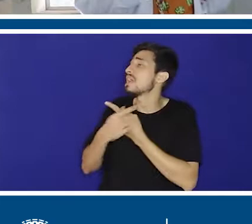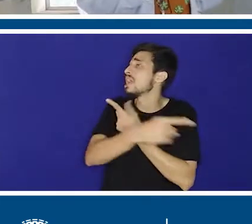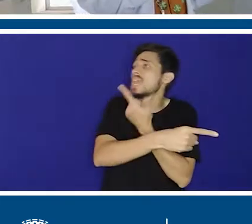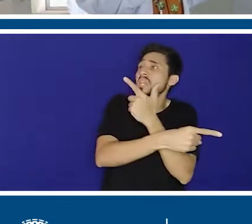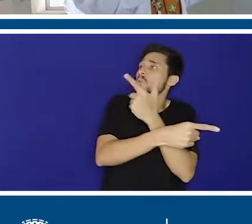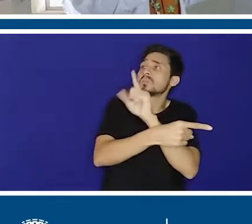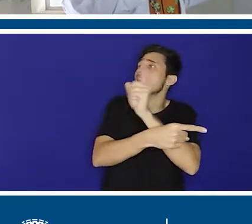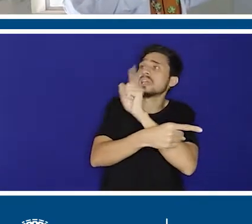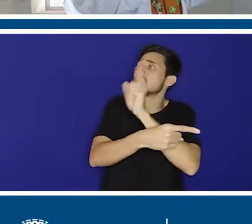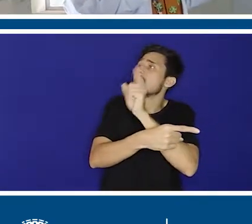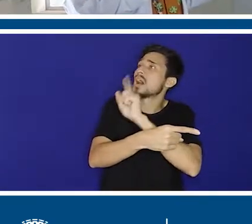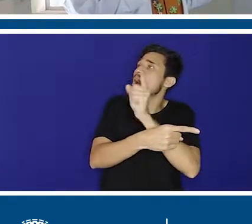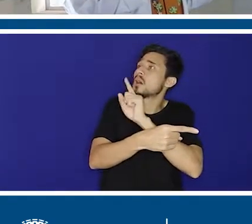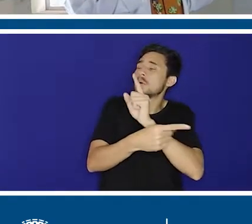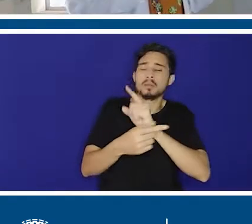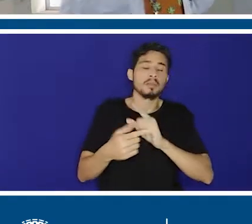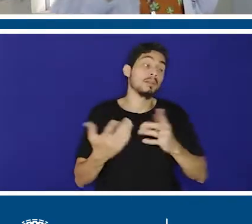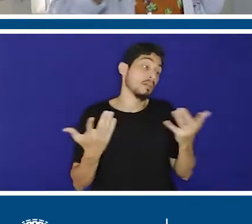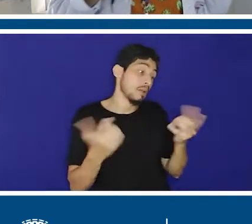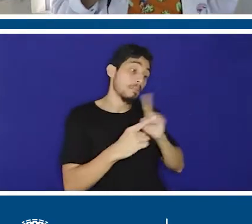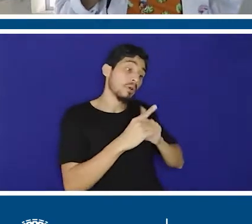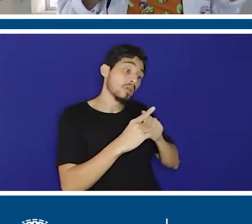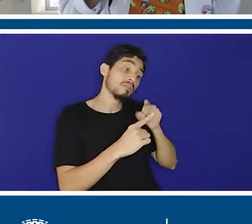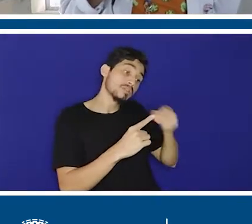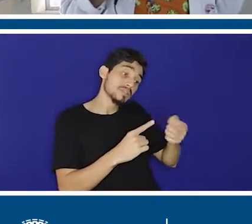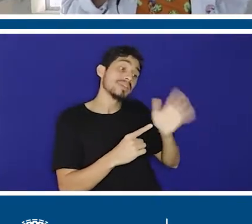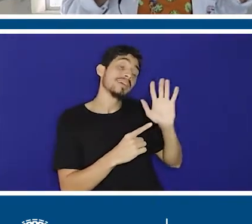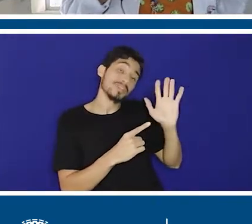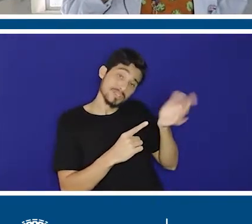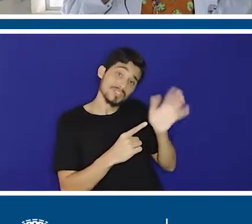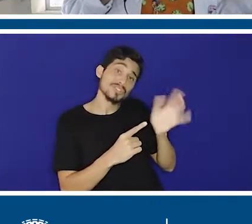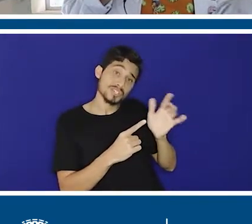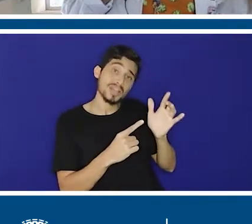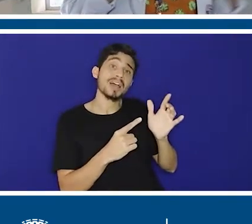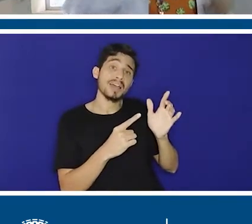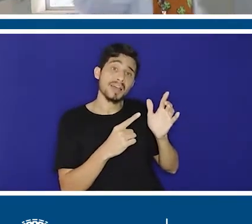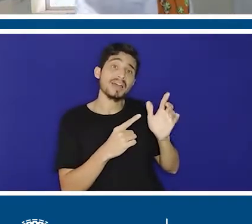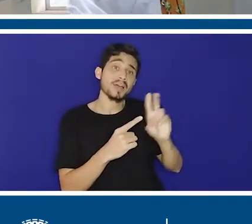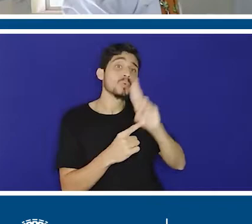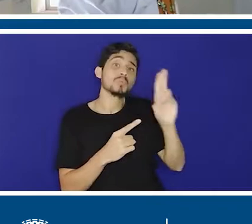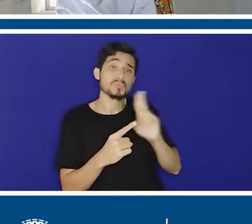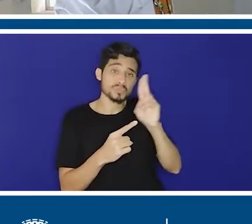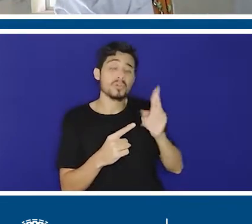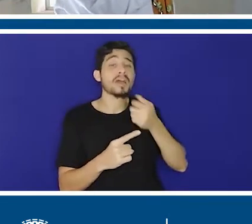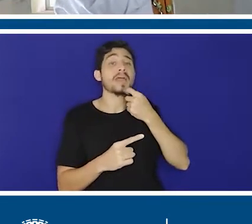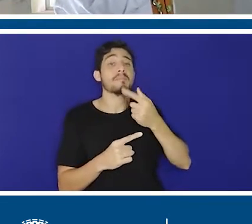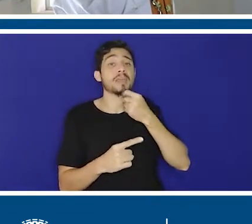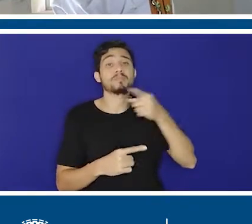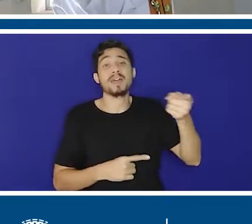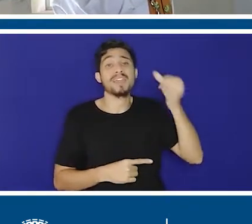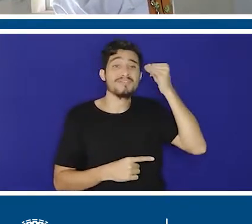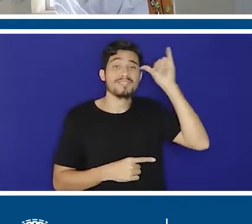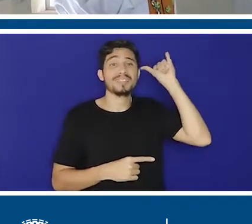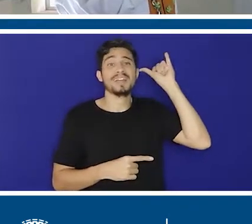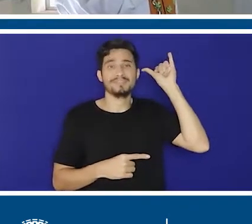é porque os anticonvulsivantes têm um outro efeito, né?